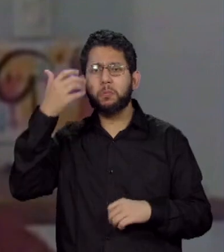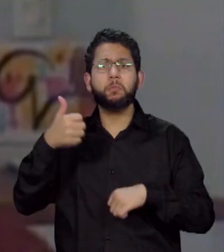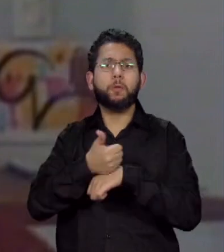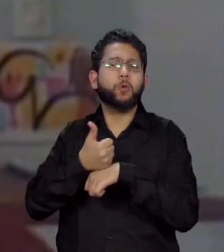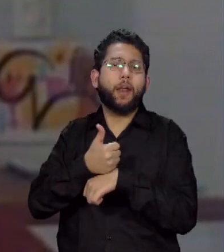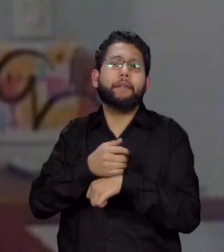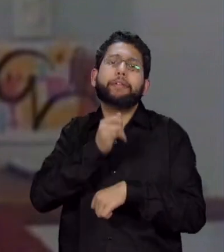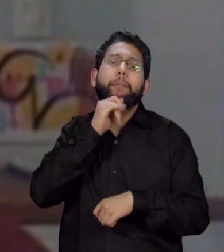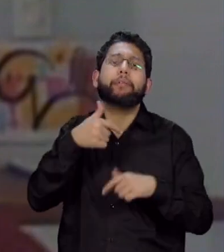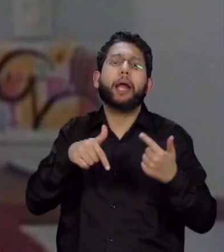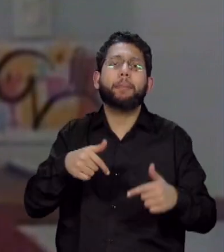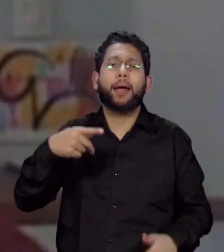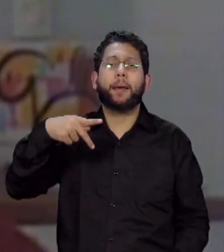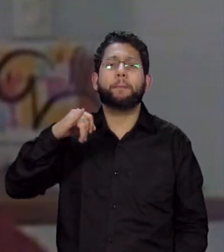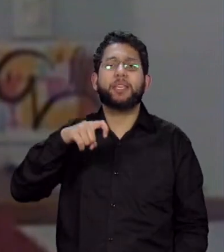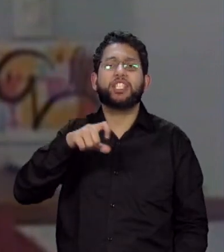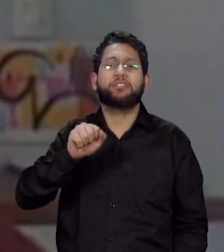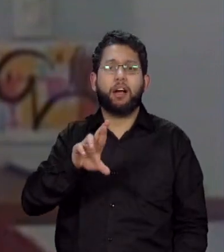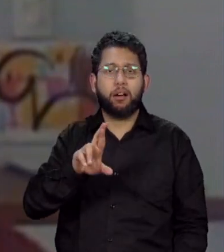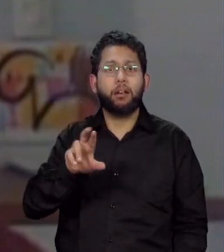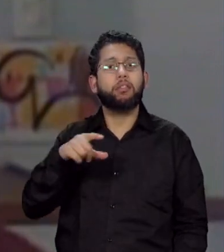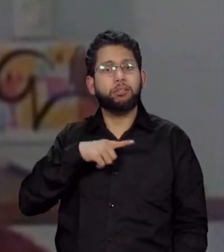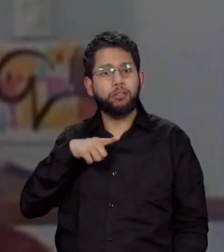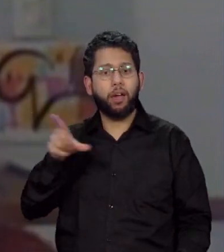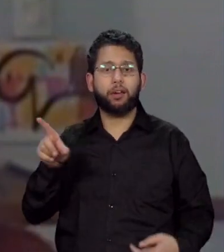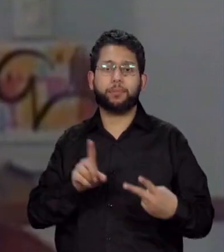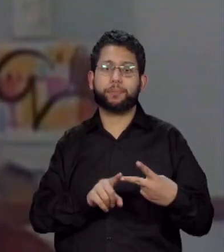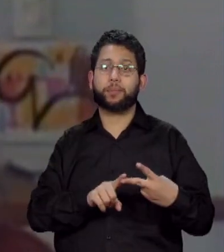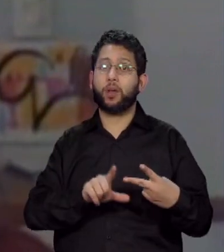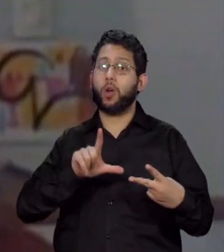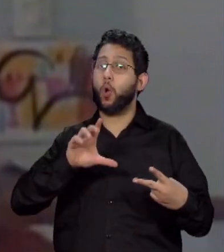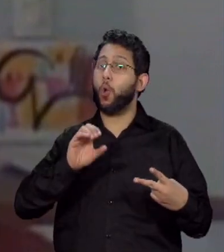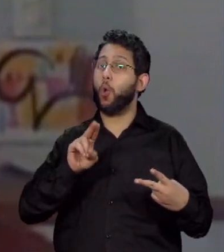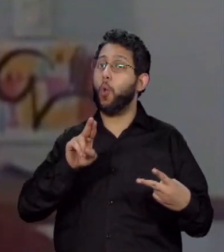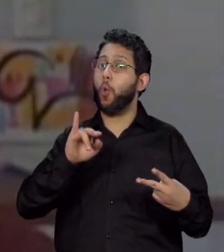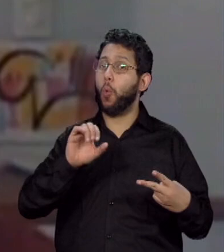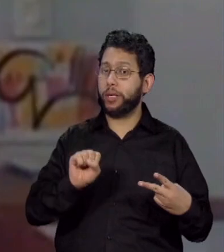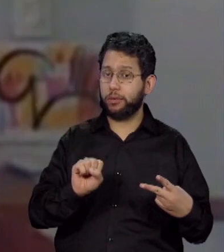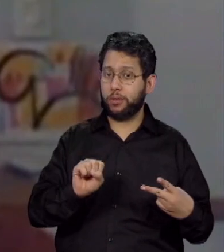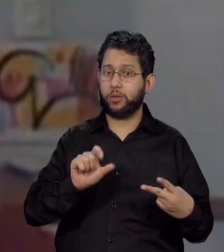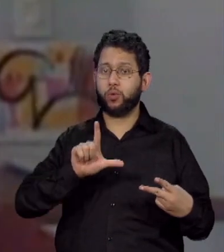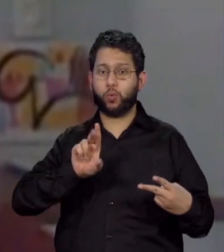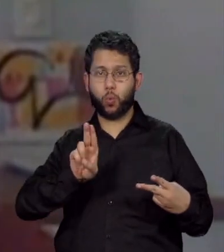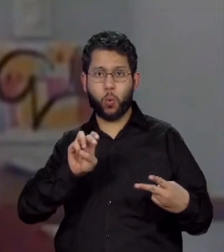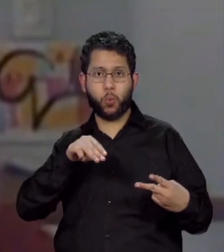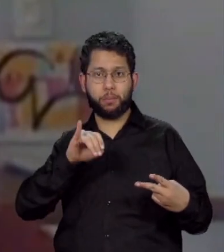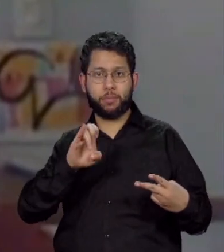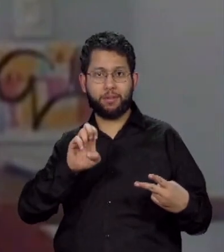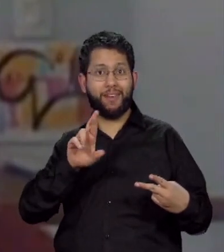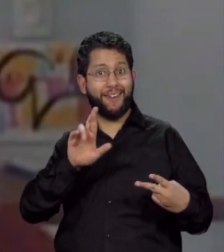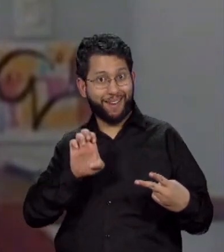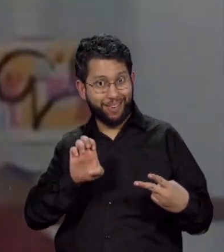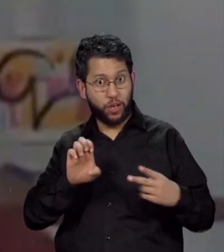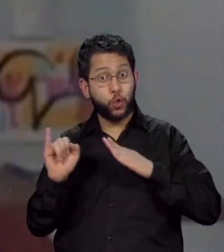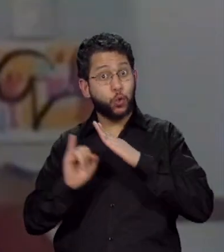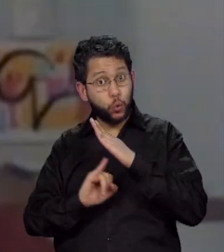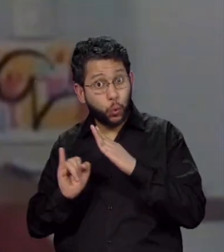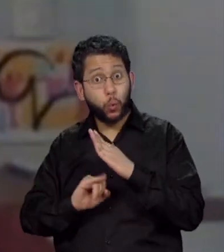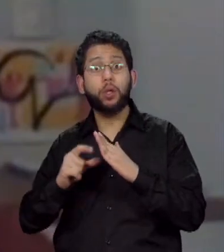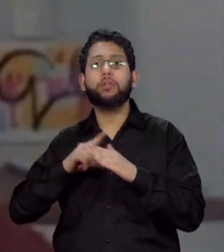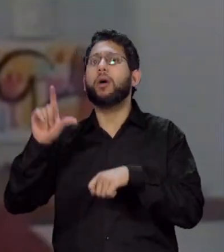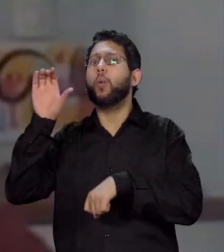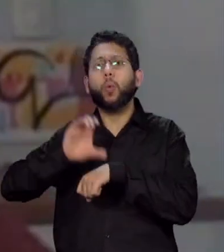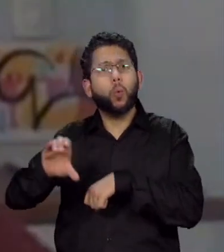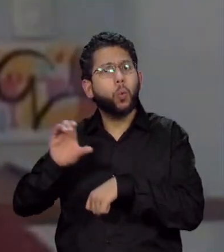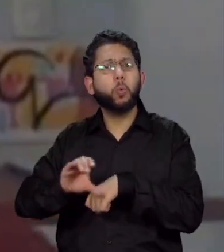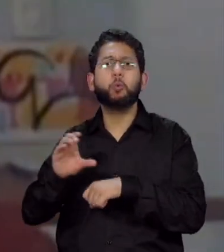Pixar. O Instituto Louis Lumière, que tem esses cursos de alta